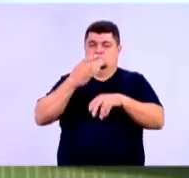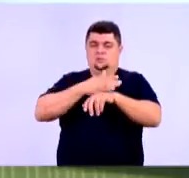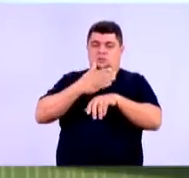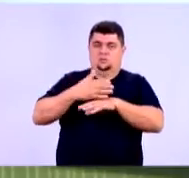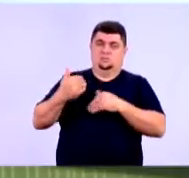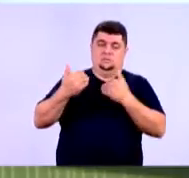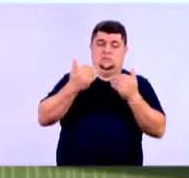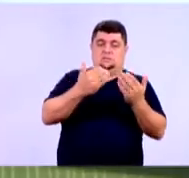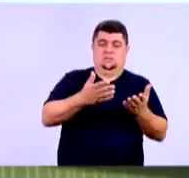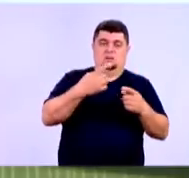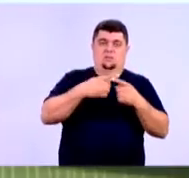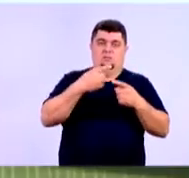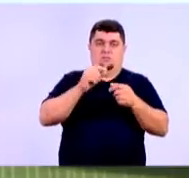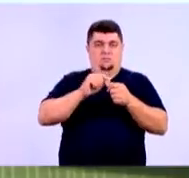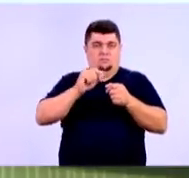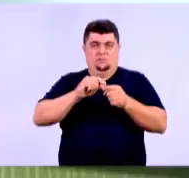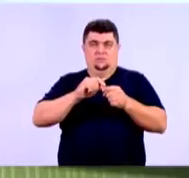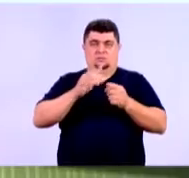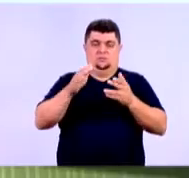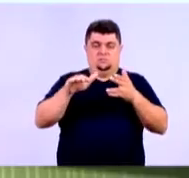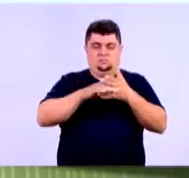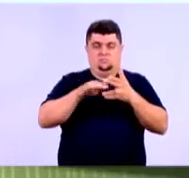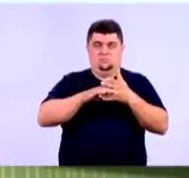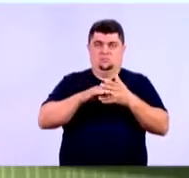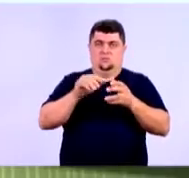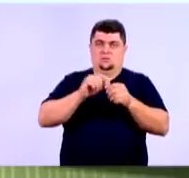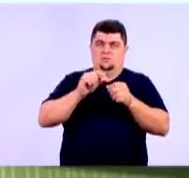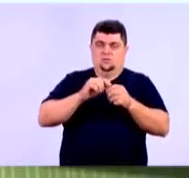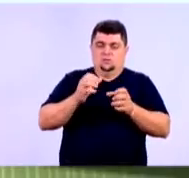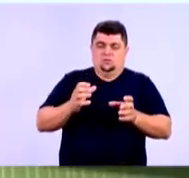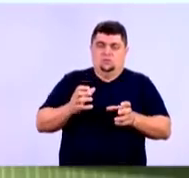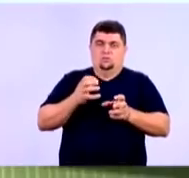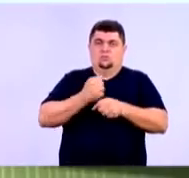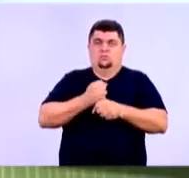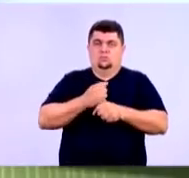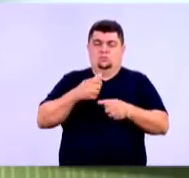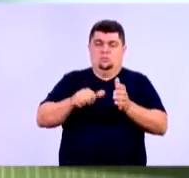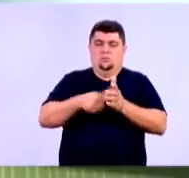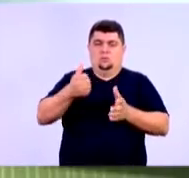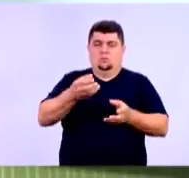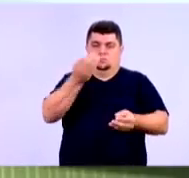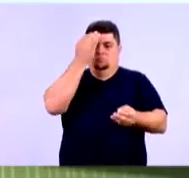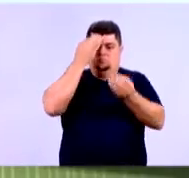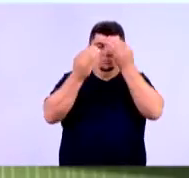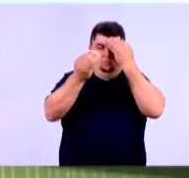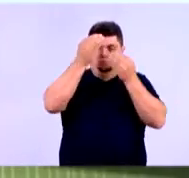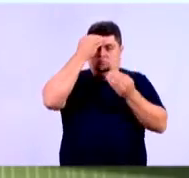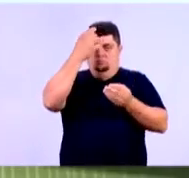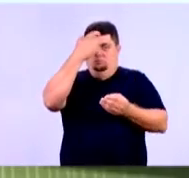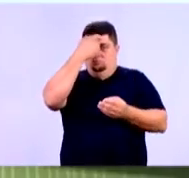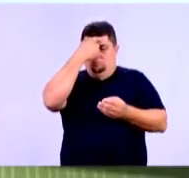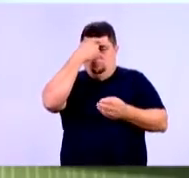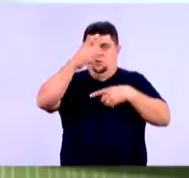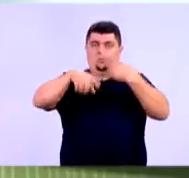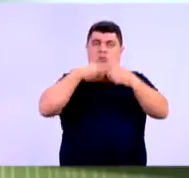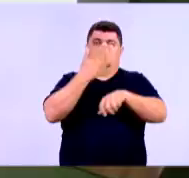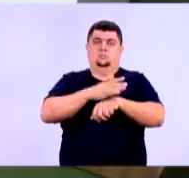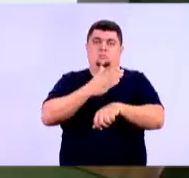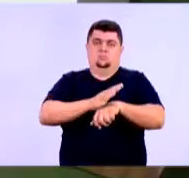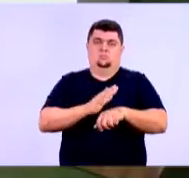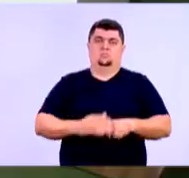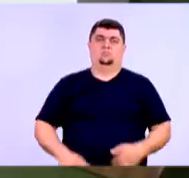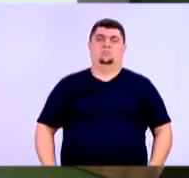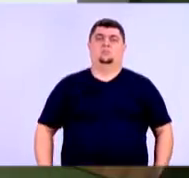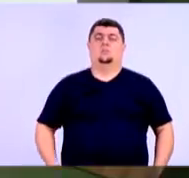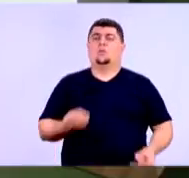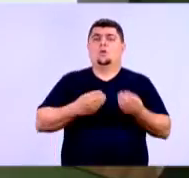ser feita no intervalo, tá? Nós vamos construir com vocês os conhecimentos para chegar até essa atividade de sala. Professor, como que